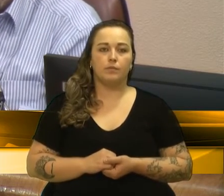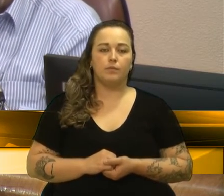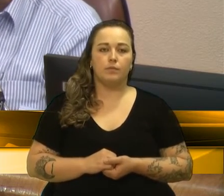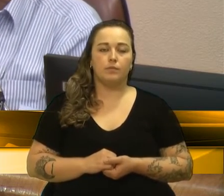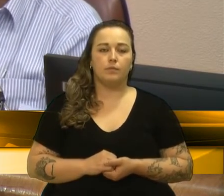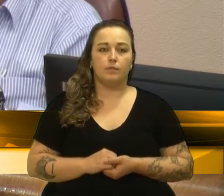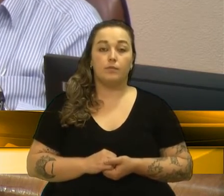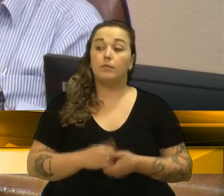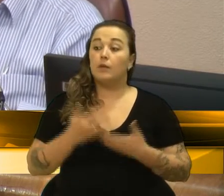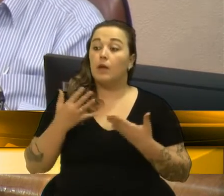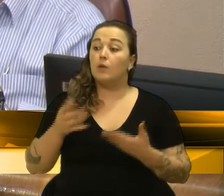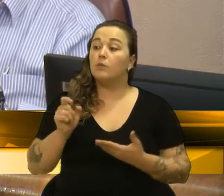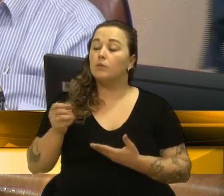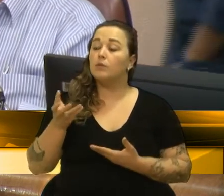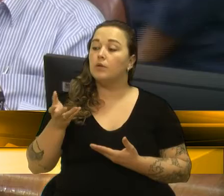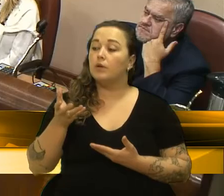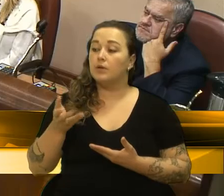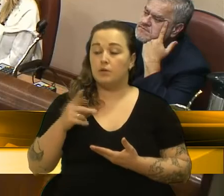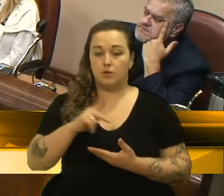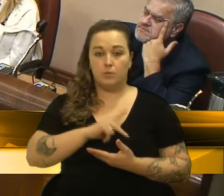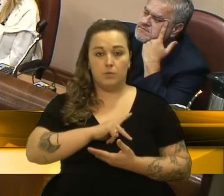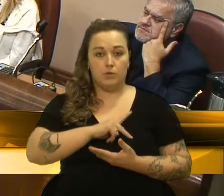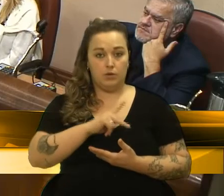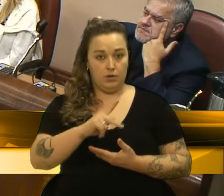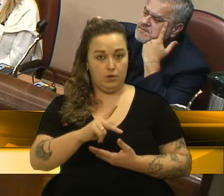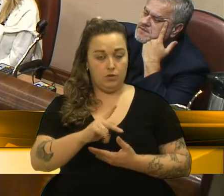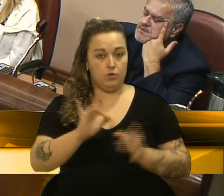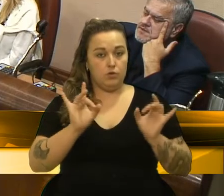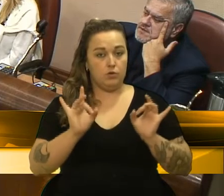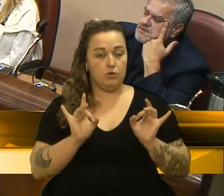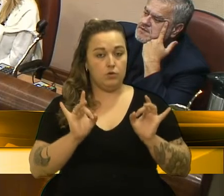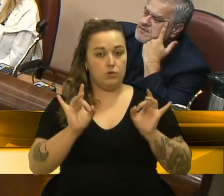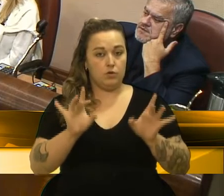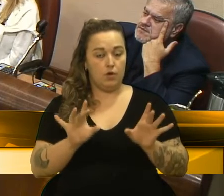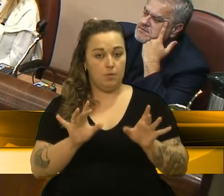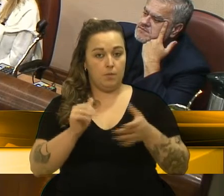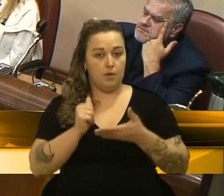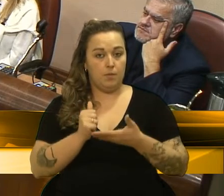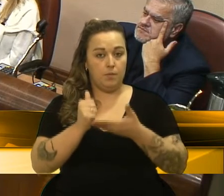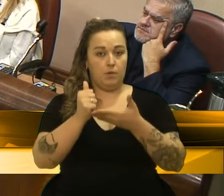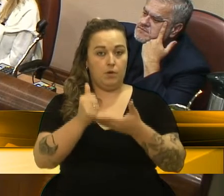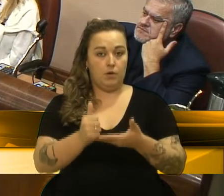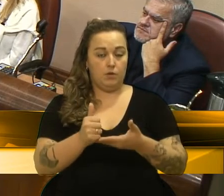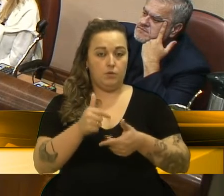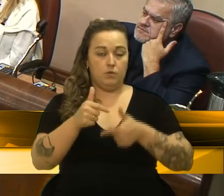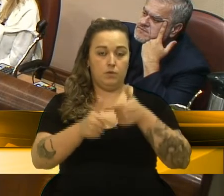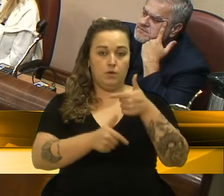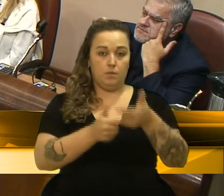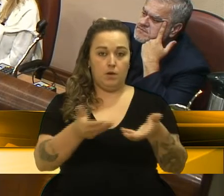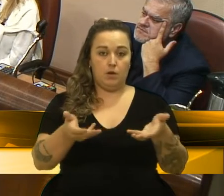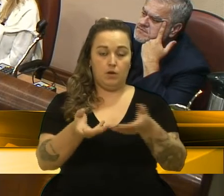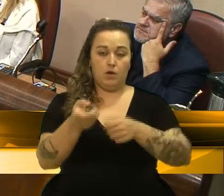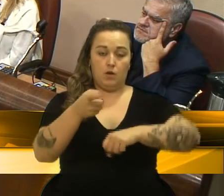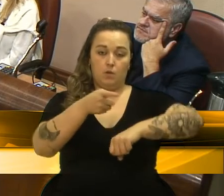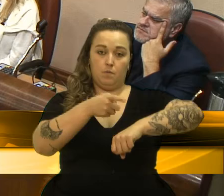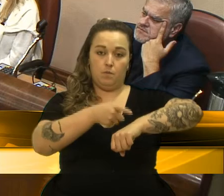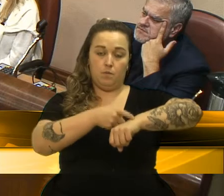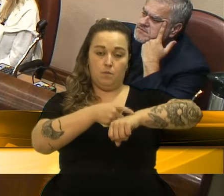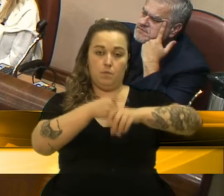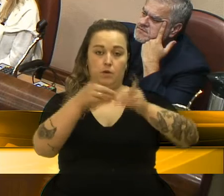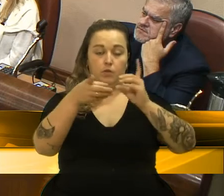E agora? Senhor presidente, só a título de colaborar com os trabalhos, estamos aqui no momento